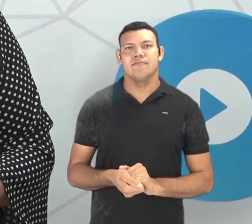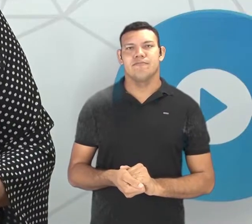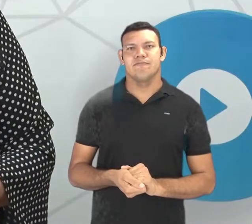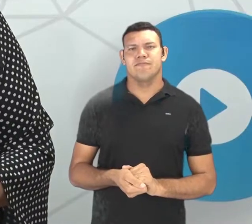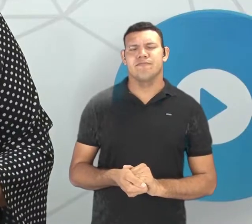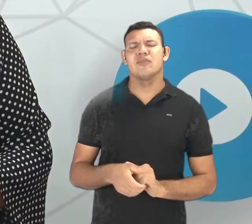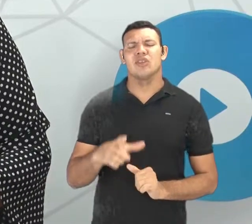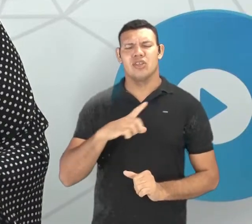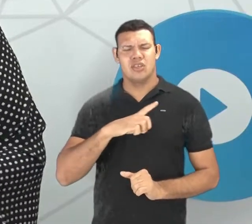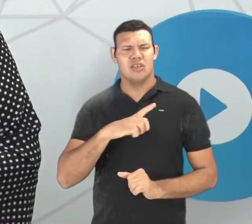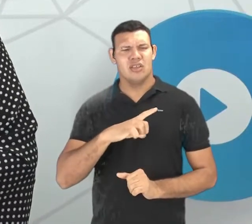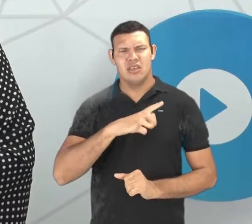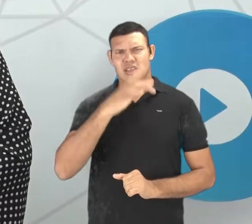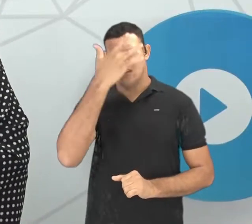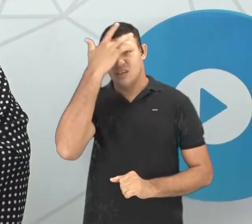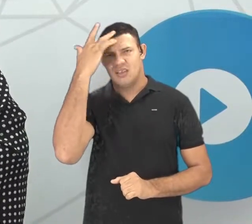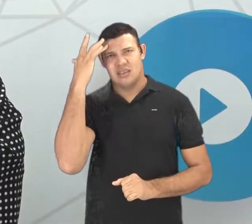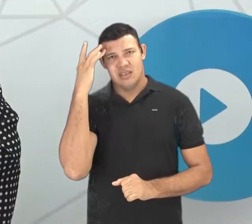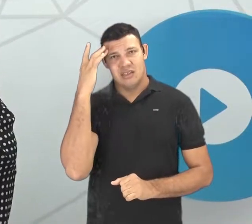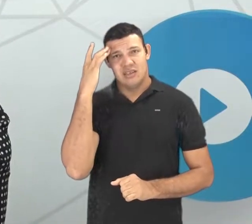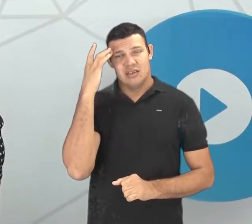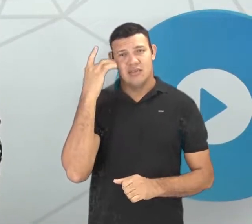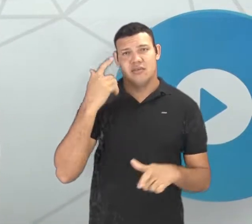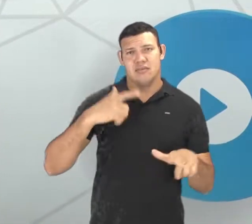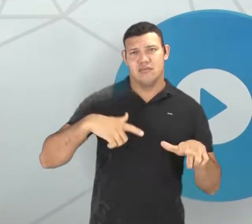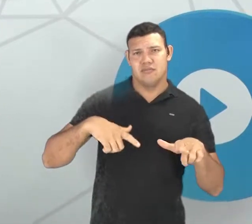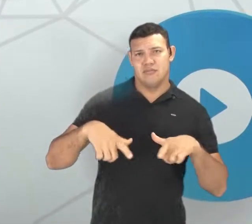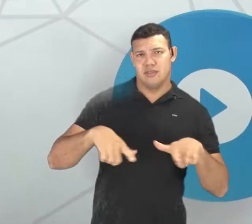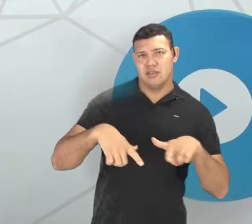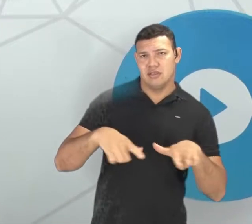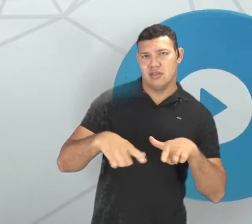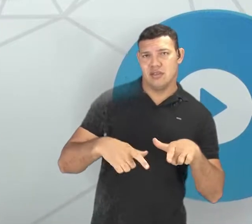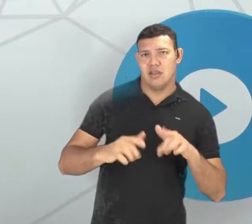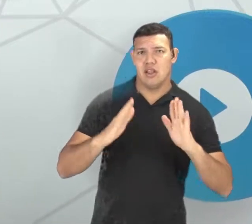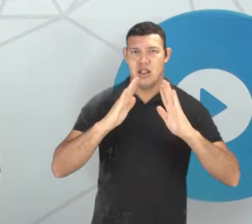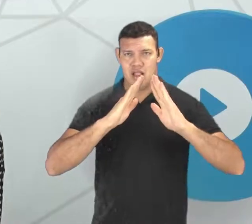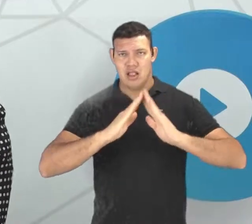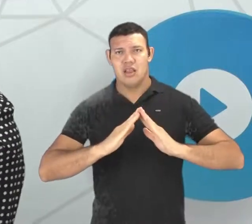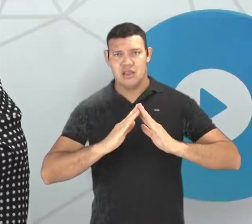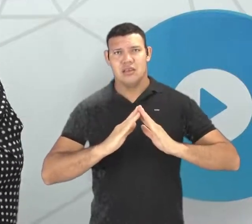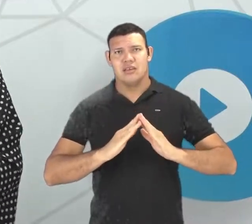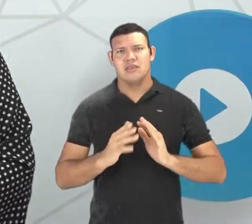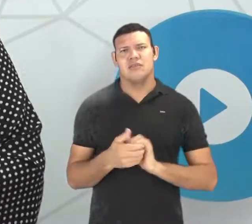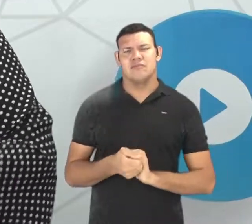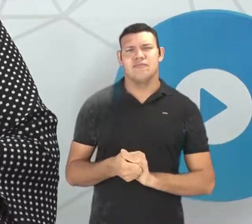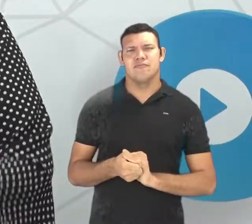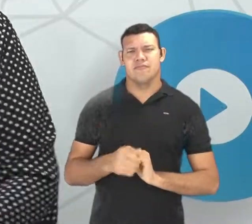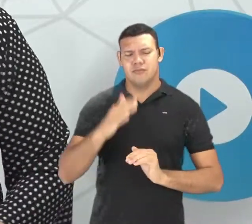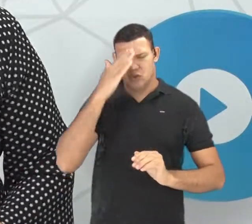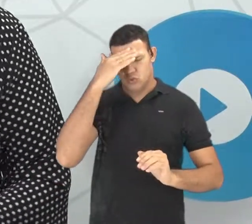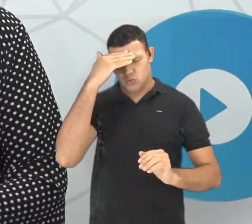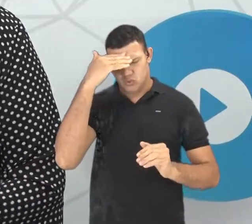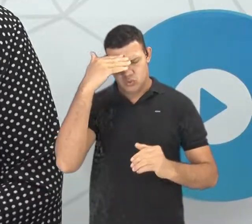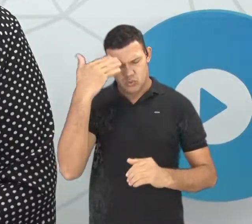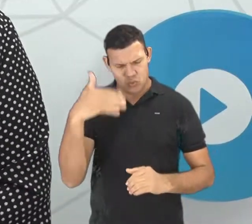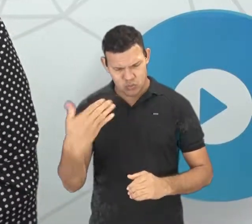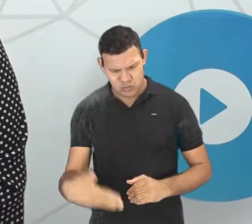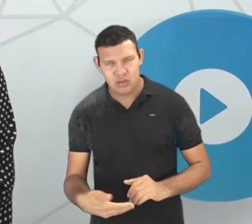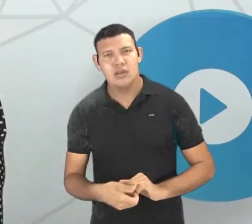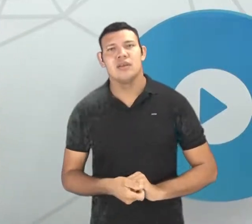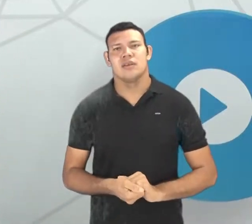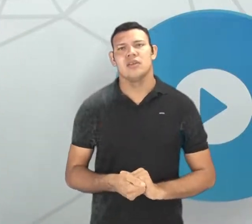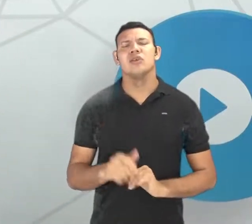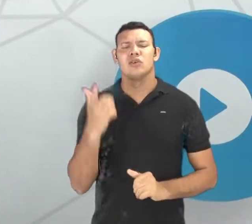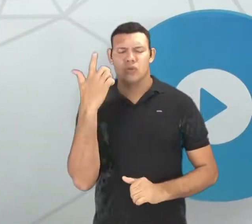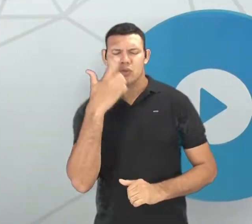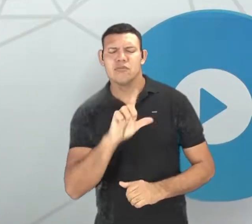Eu vejo muito casos de pessoas como empregadas domésticas, trabalhadoras em geral, que têm toda a honra, toda a dignidade de realizar